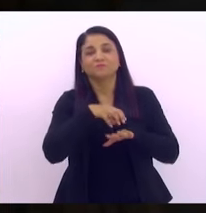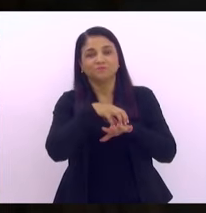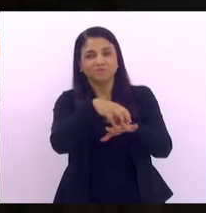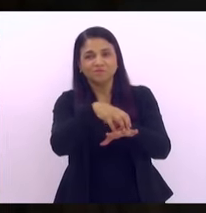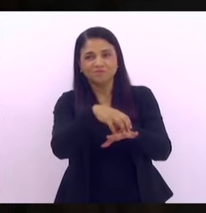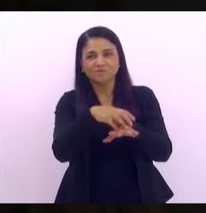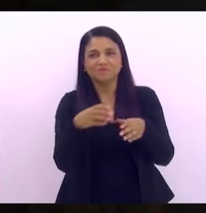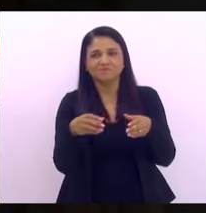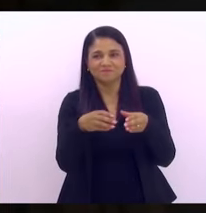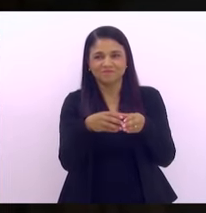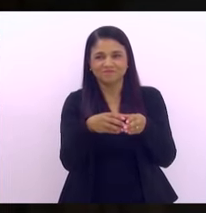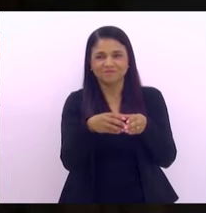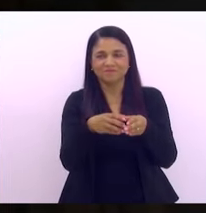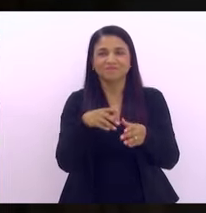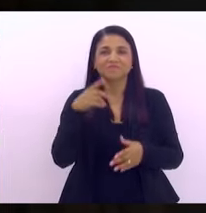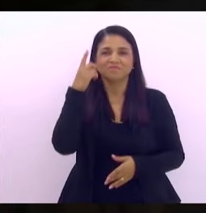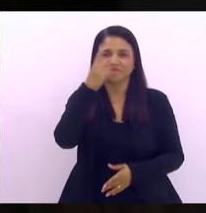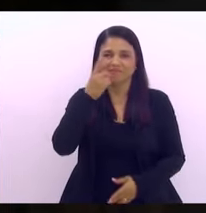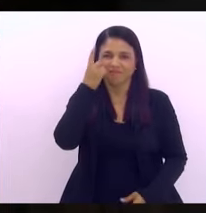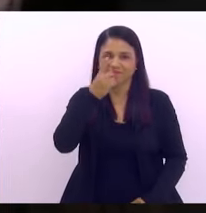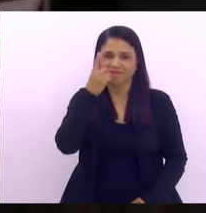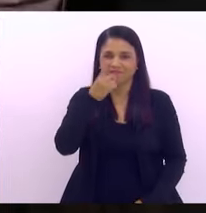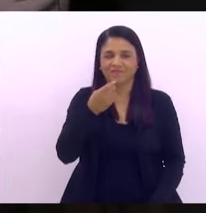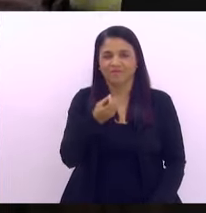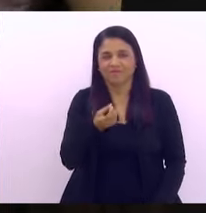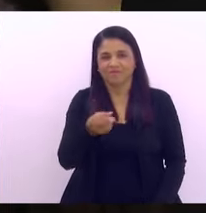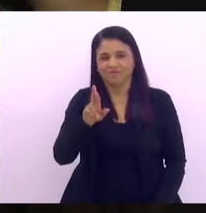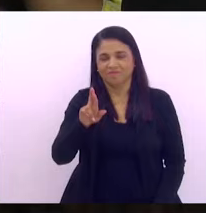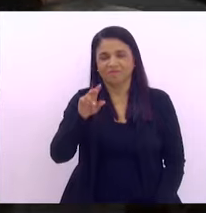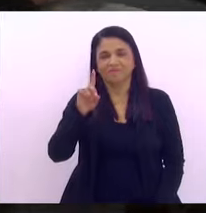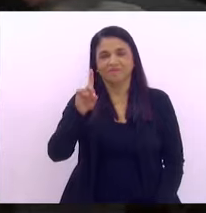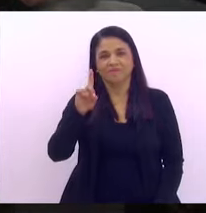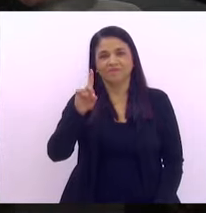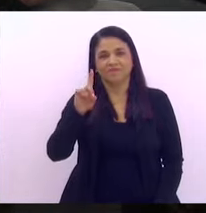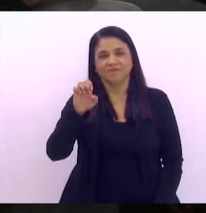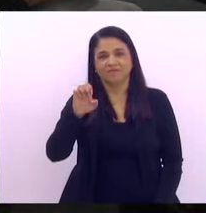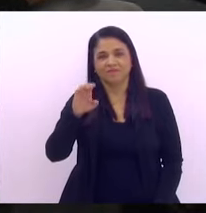Transporte, deputado doutor Deodalto.